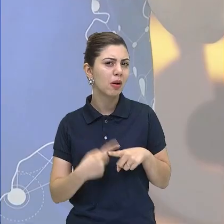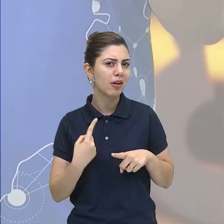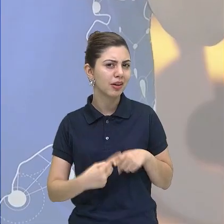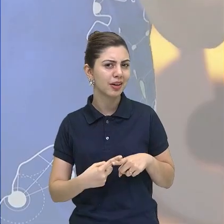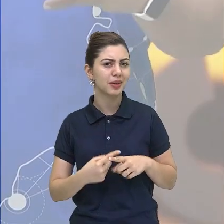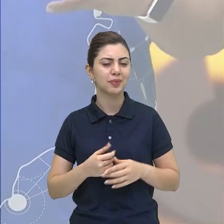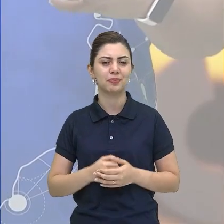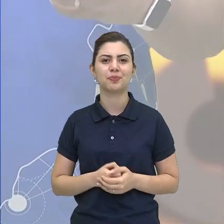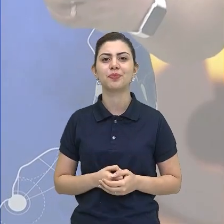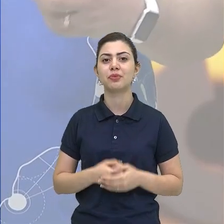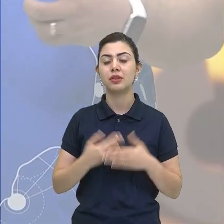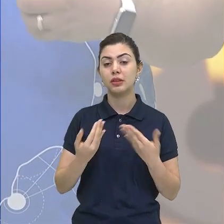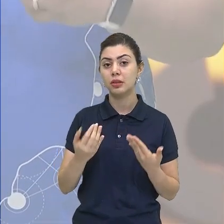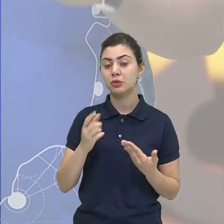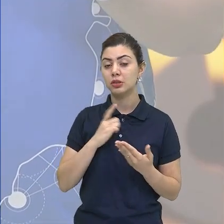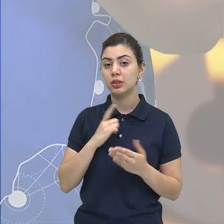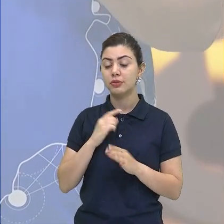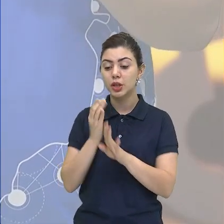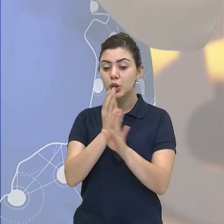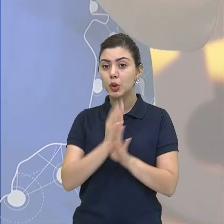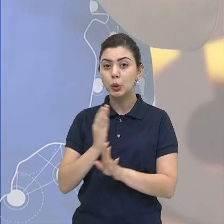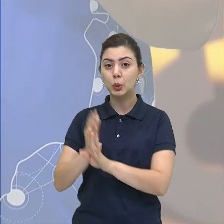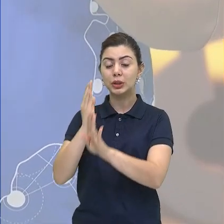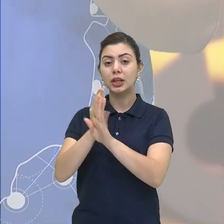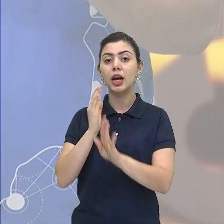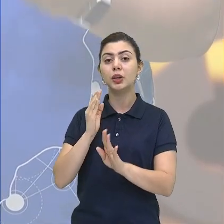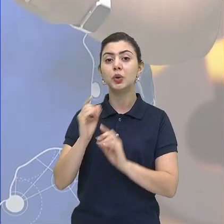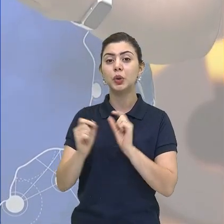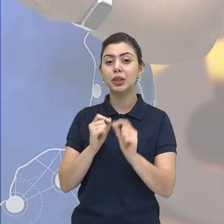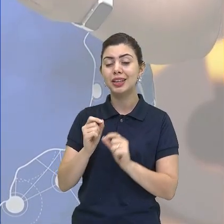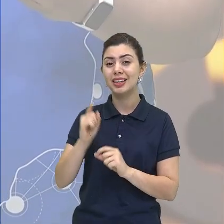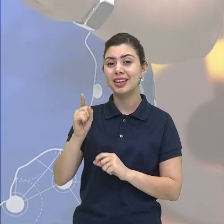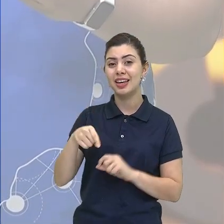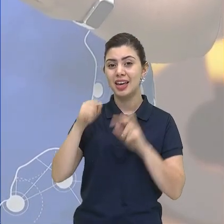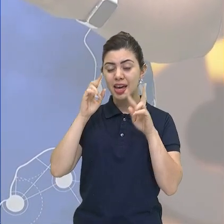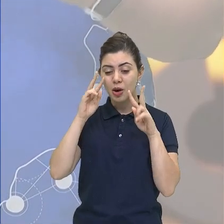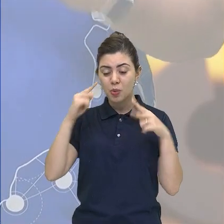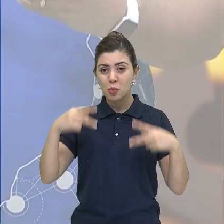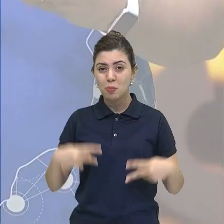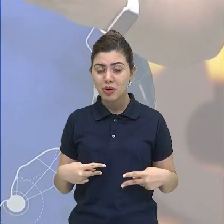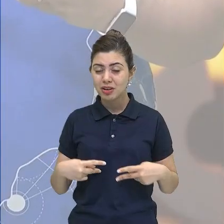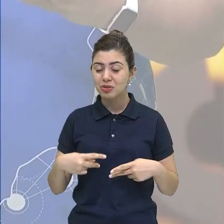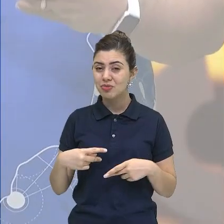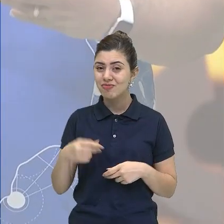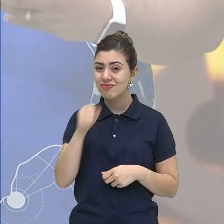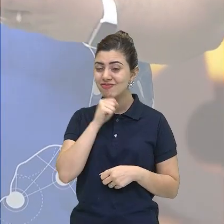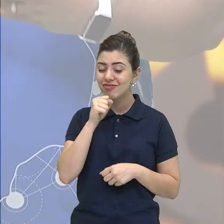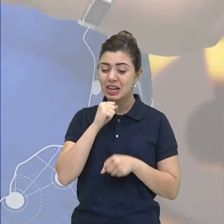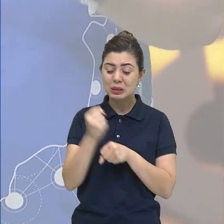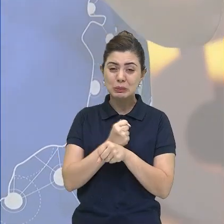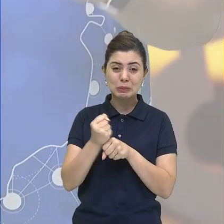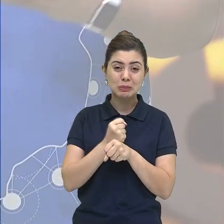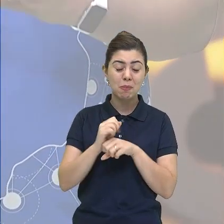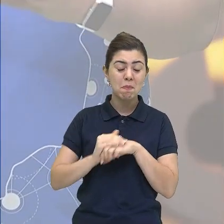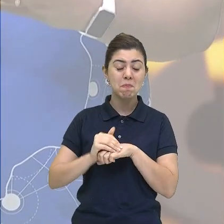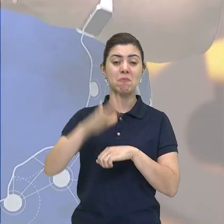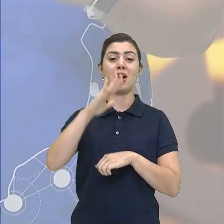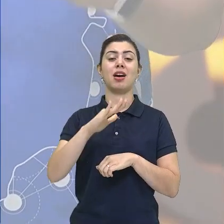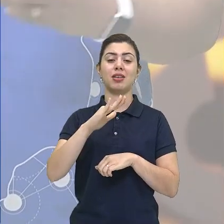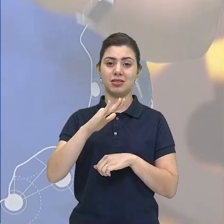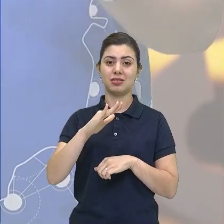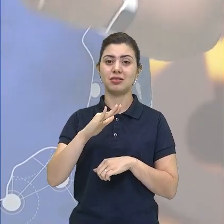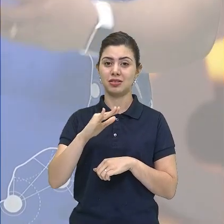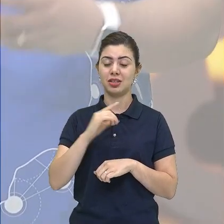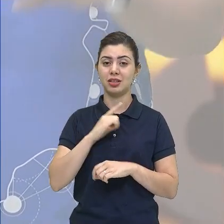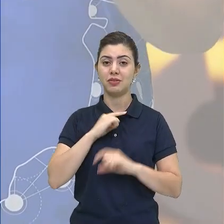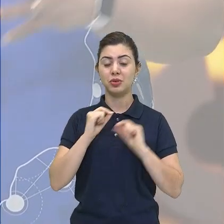onde foram encontrados os fósseis mais antigos, tá, relacionados à evolução do homem,